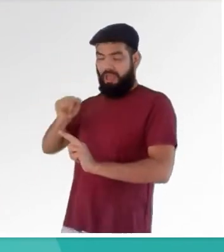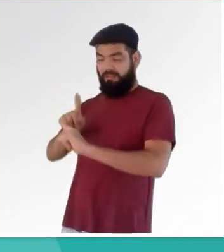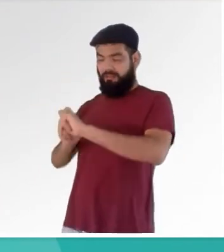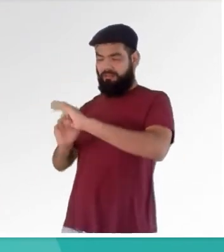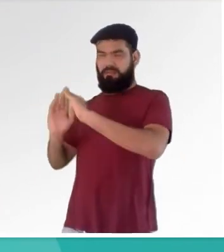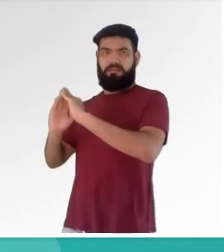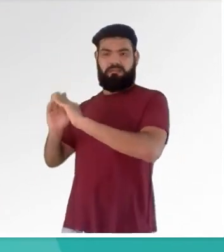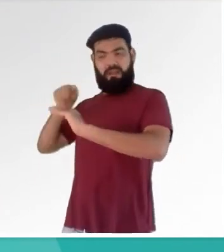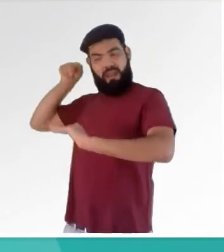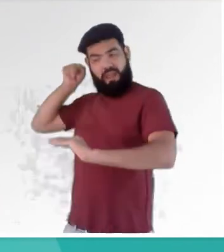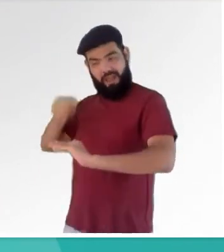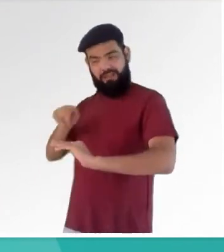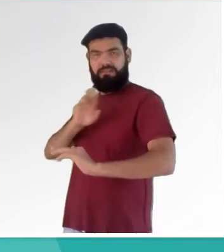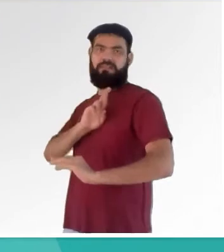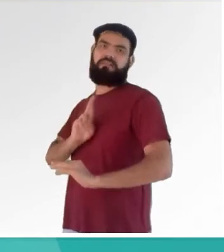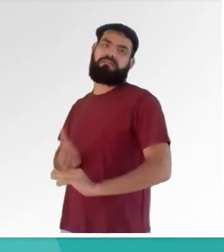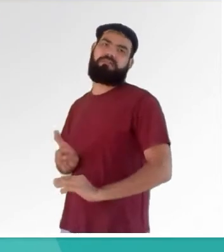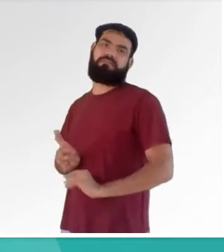isso?